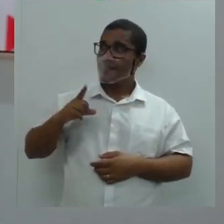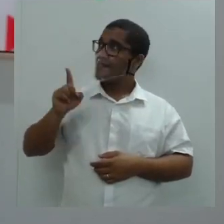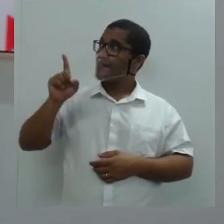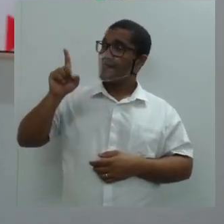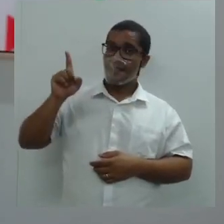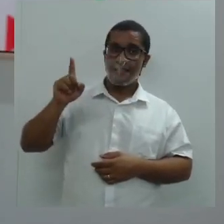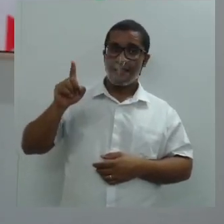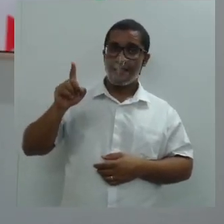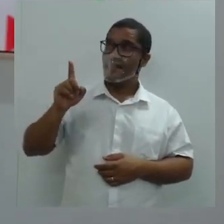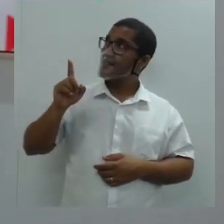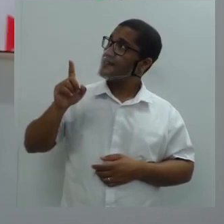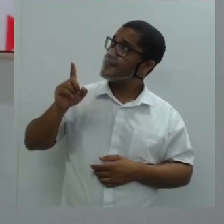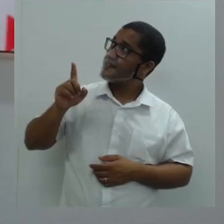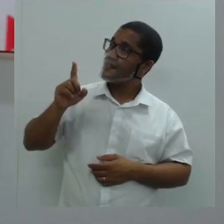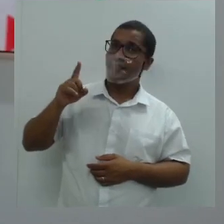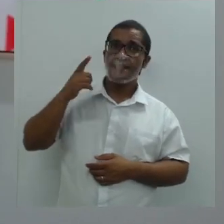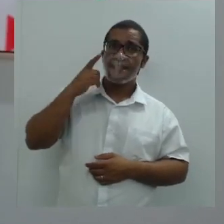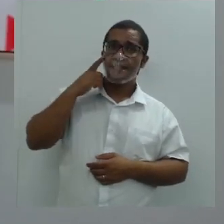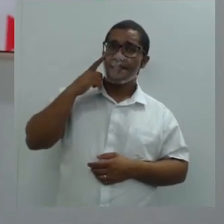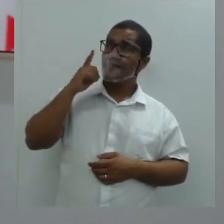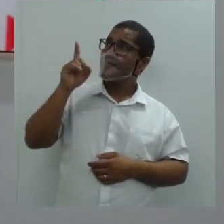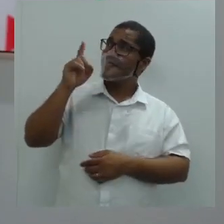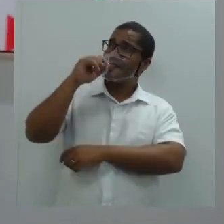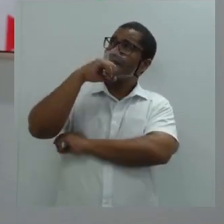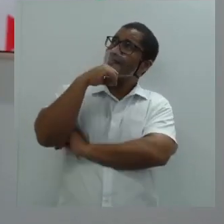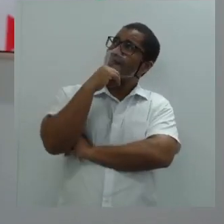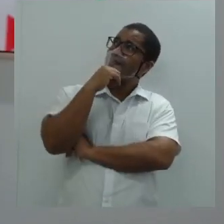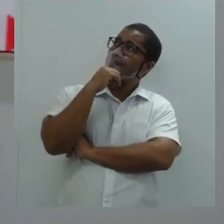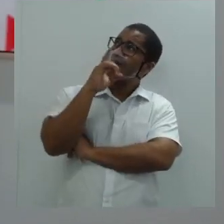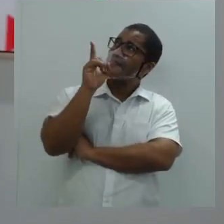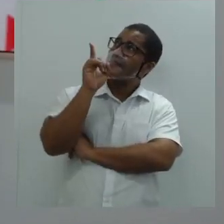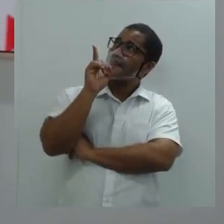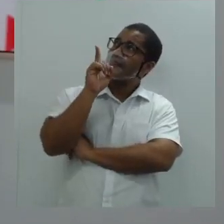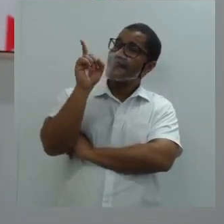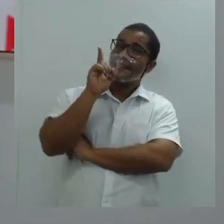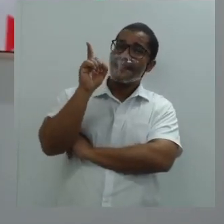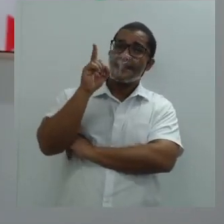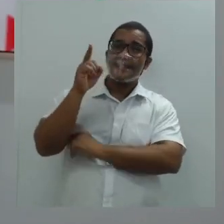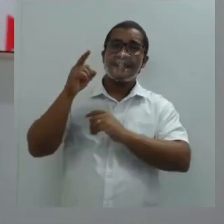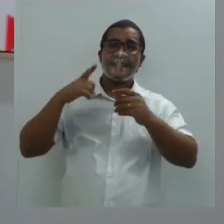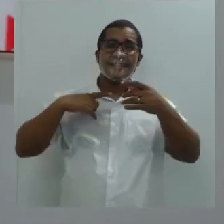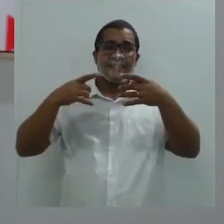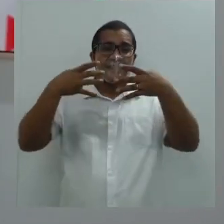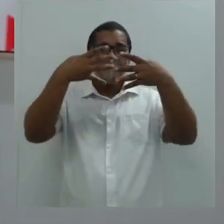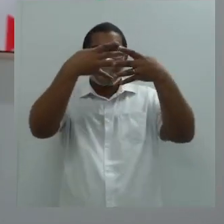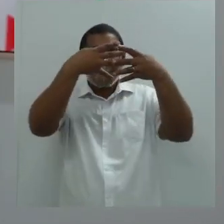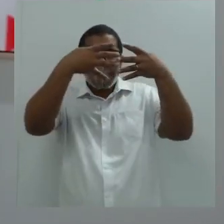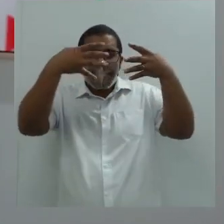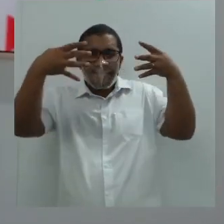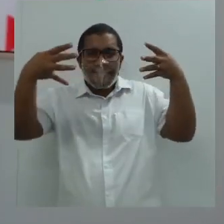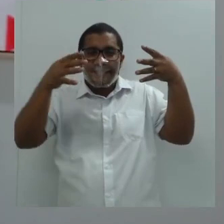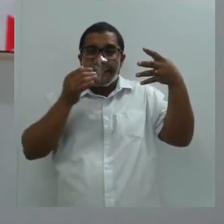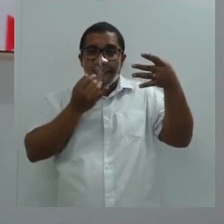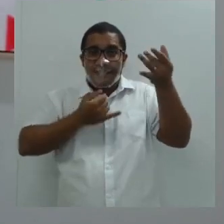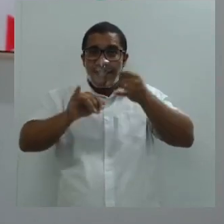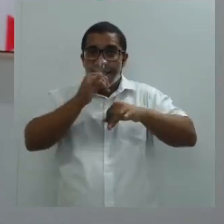imagem onde tem um produto, não é, que é uma chamada cerca elétrica,